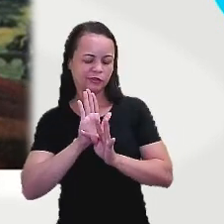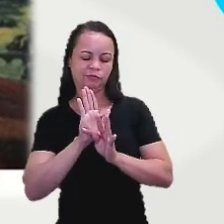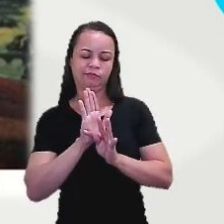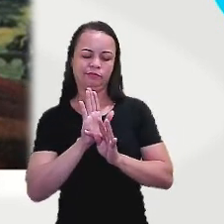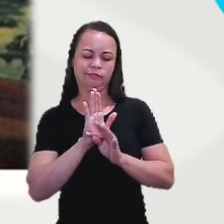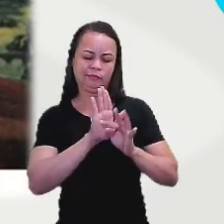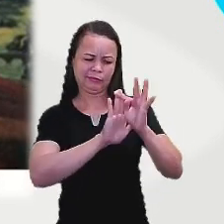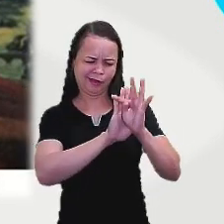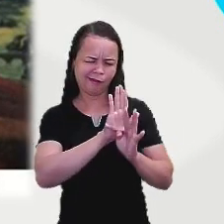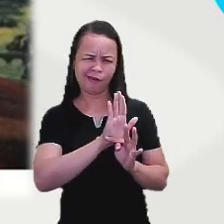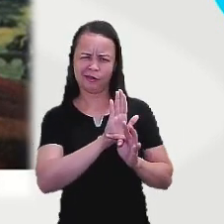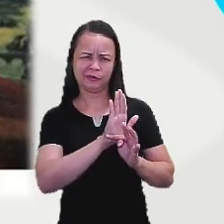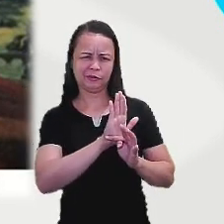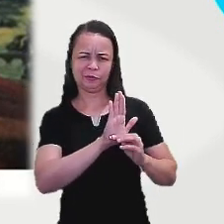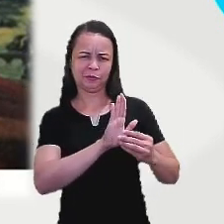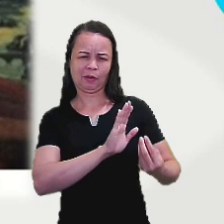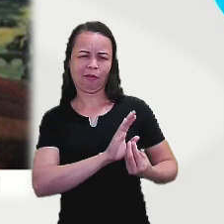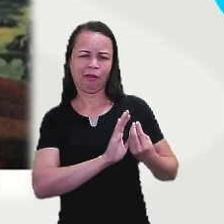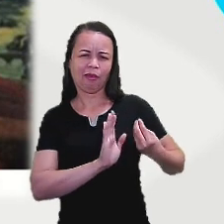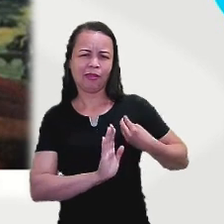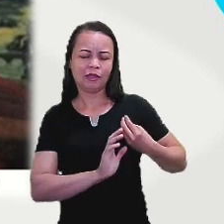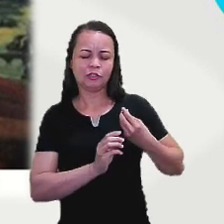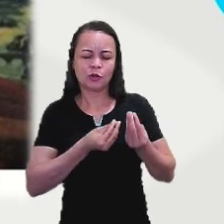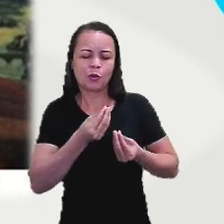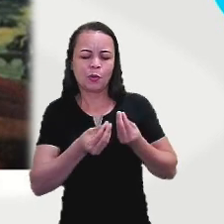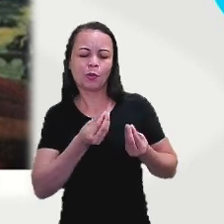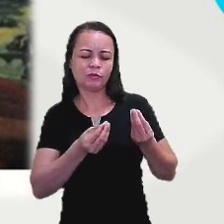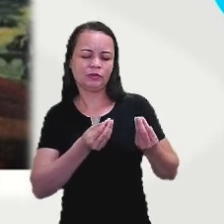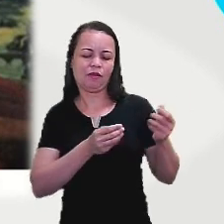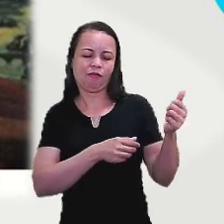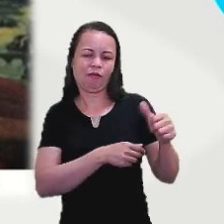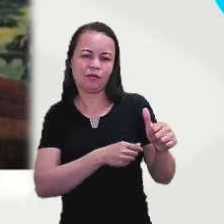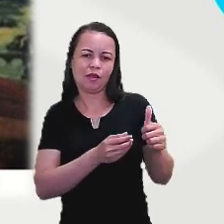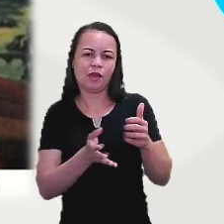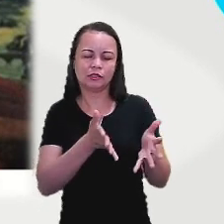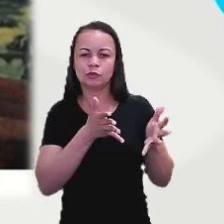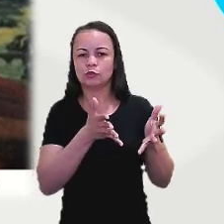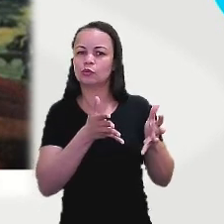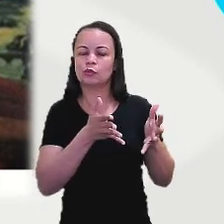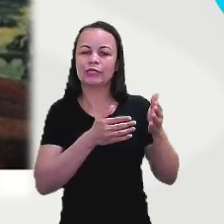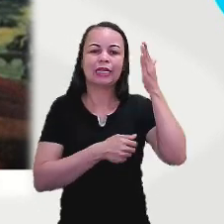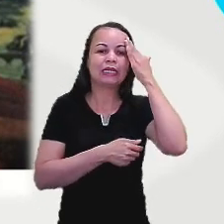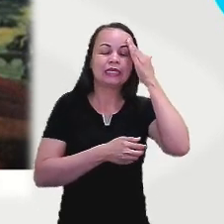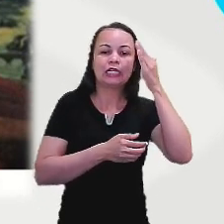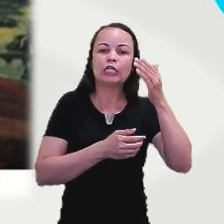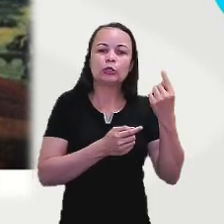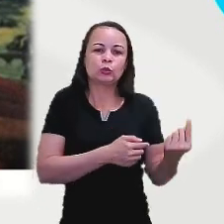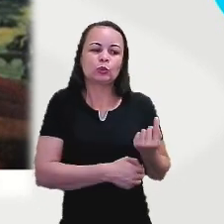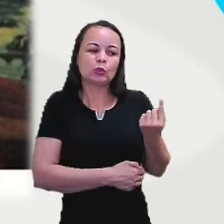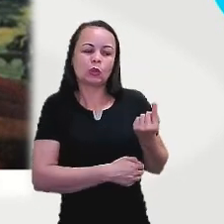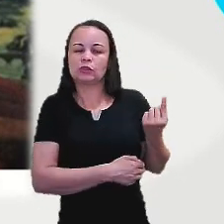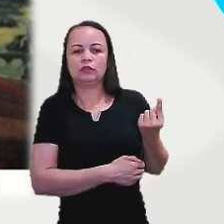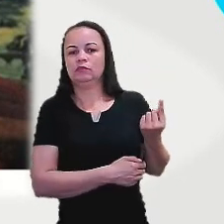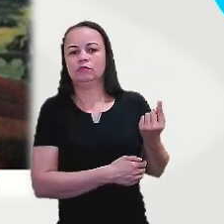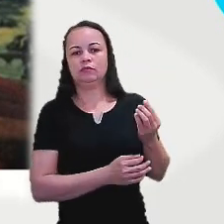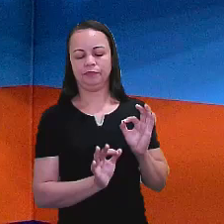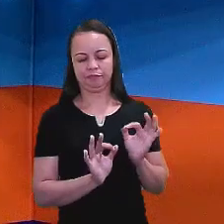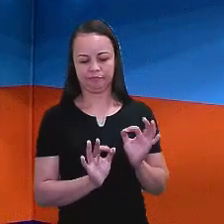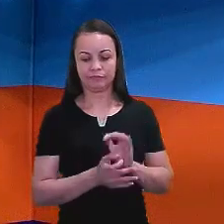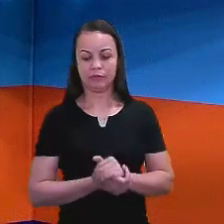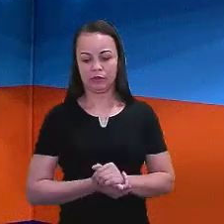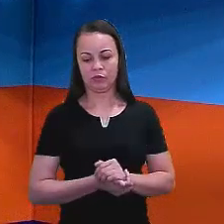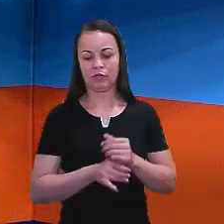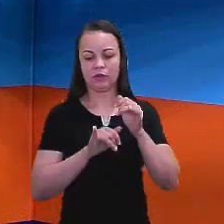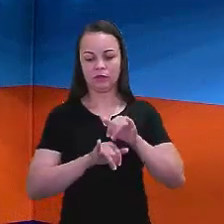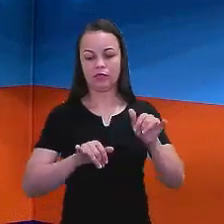existe nem pode ser avaliado ou compreendido isoladamente. Quem diz aí é Bakhtin, um